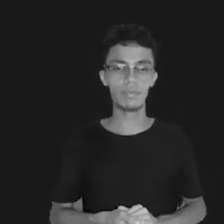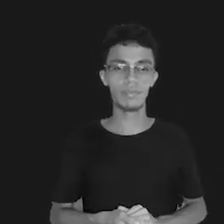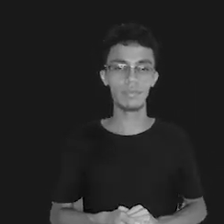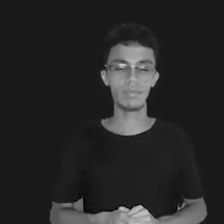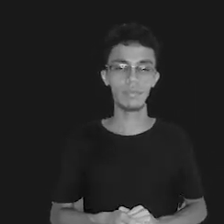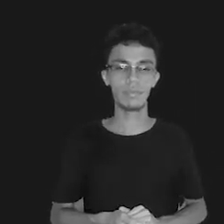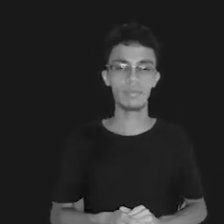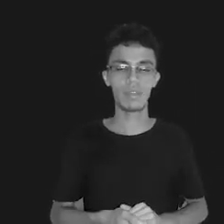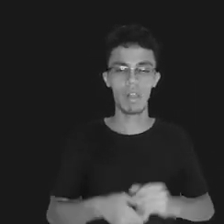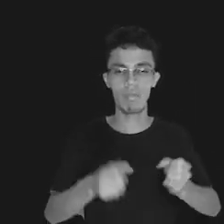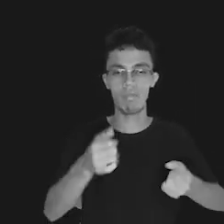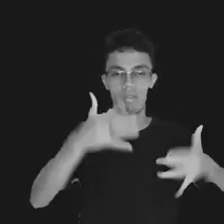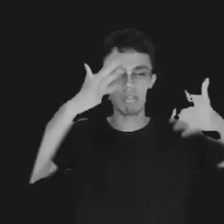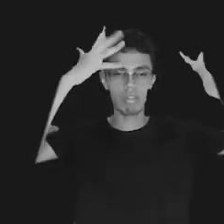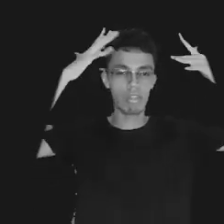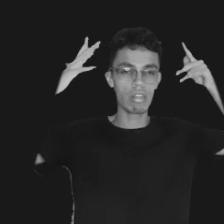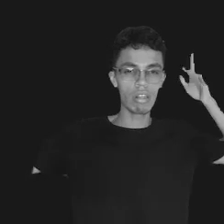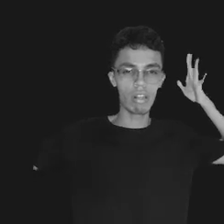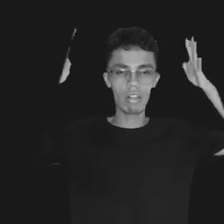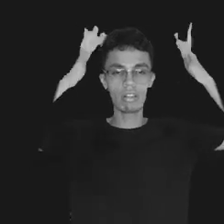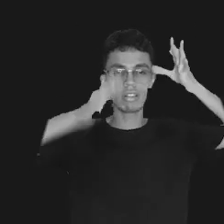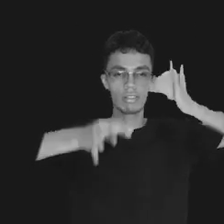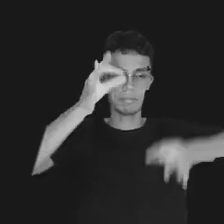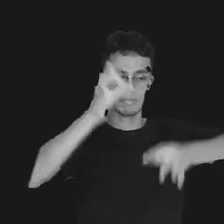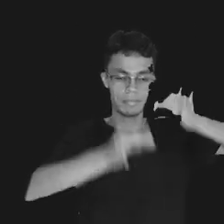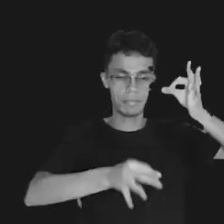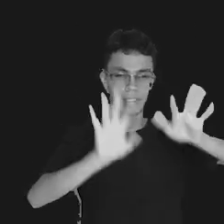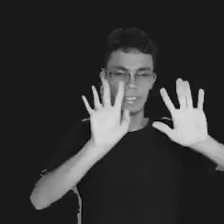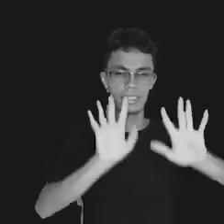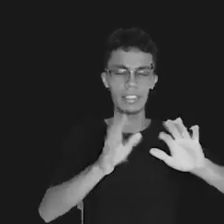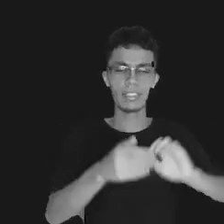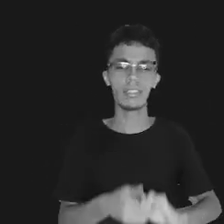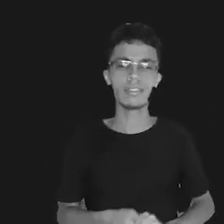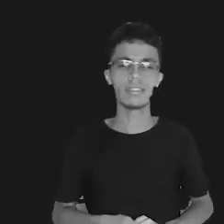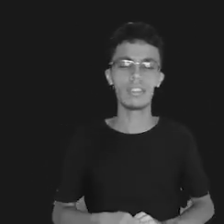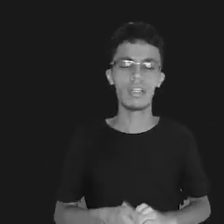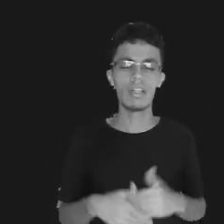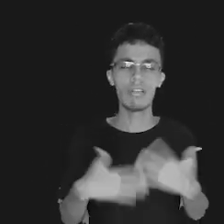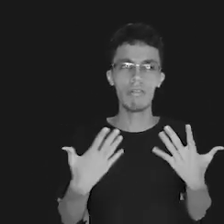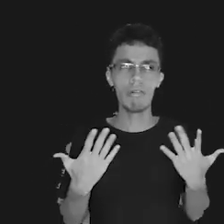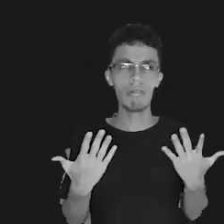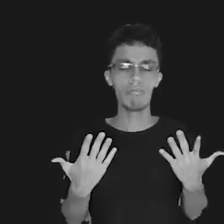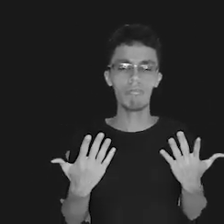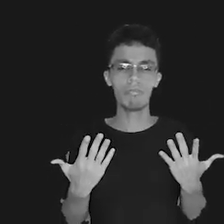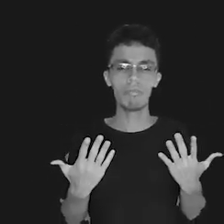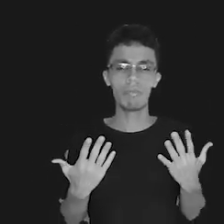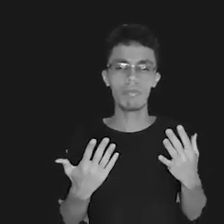o juiz velho. E não seria o extremo? O quê?